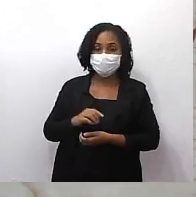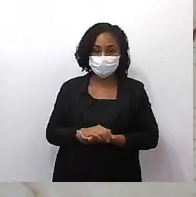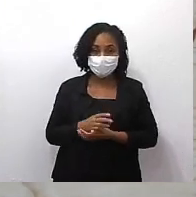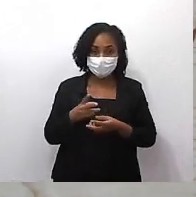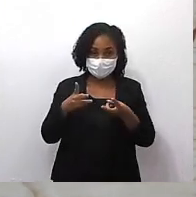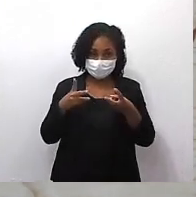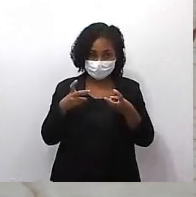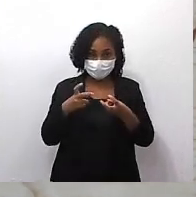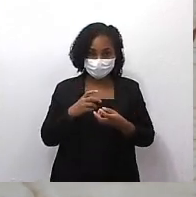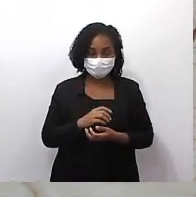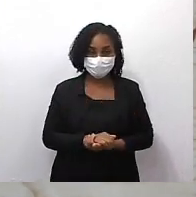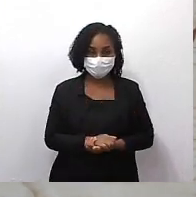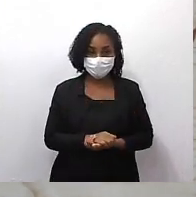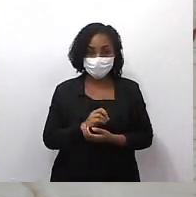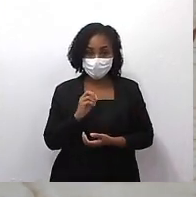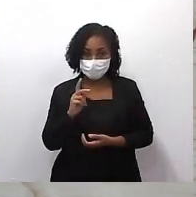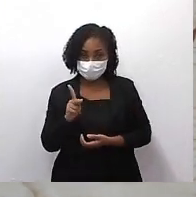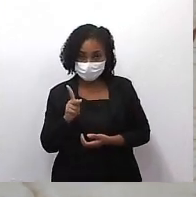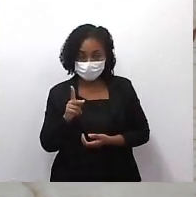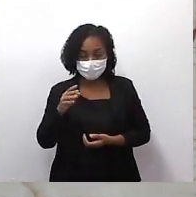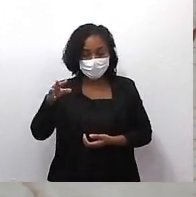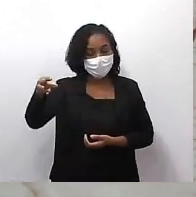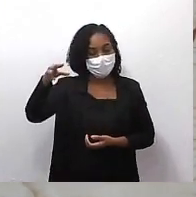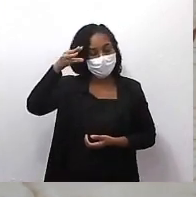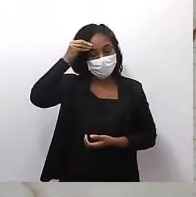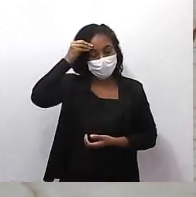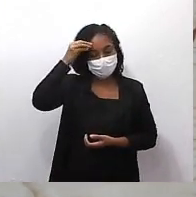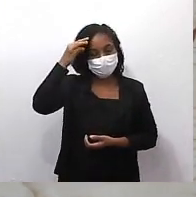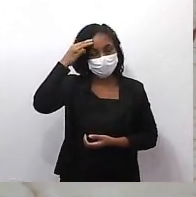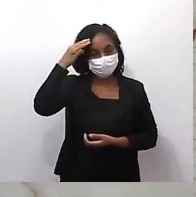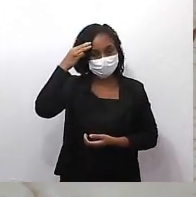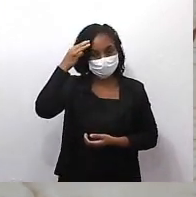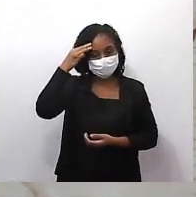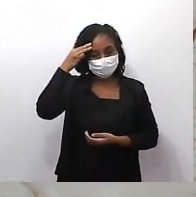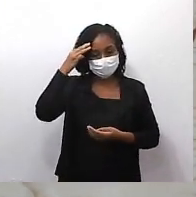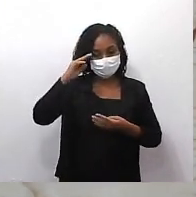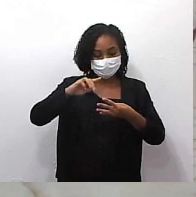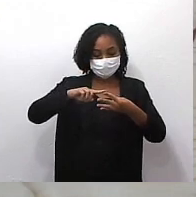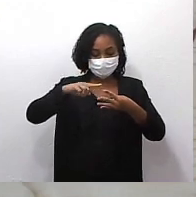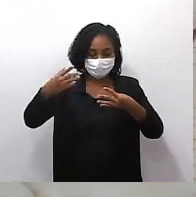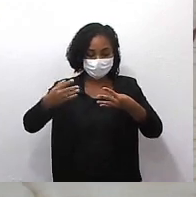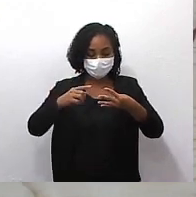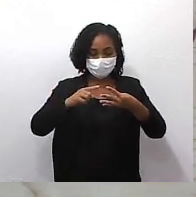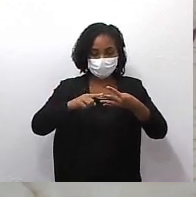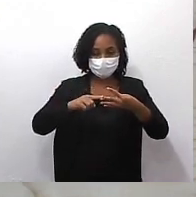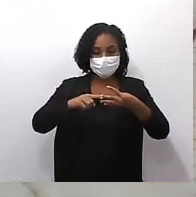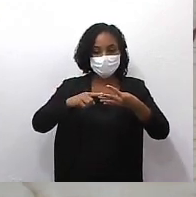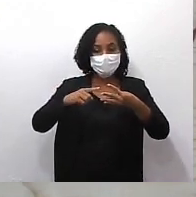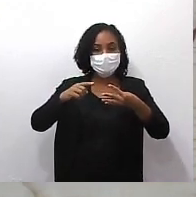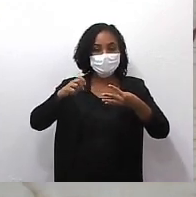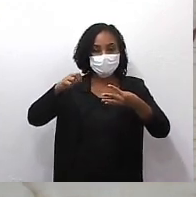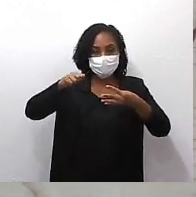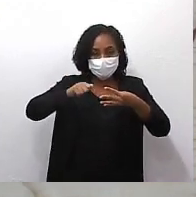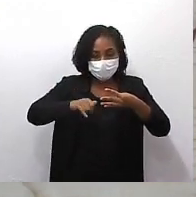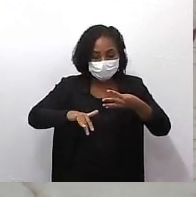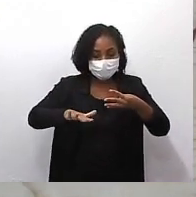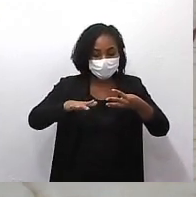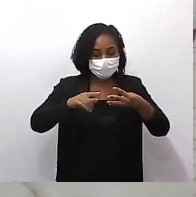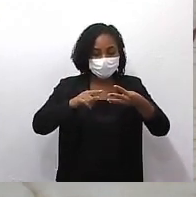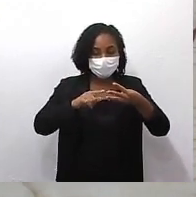a criptorreica, ok? Memoriza essas 4. Exoexterna, mar. Endointerna, rio,